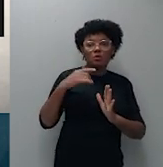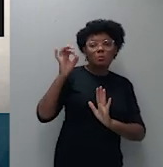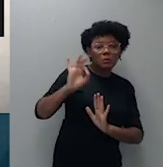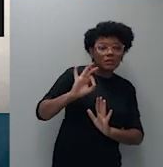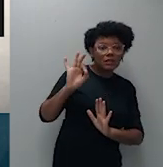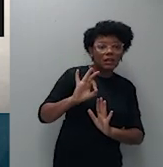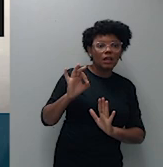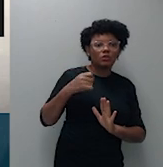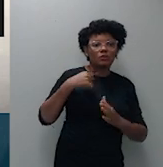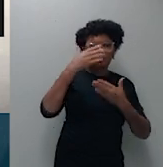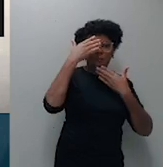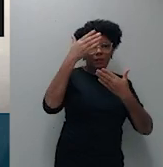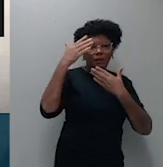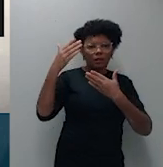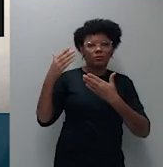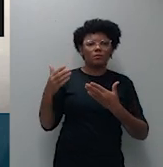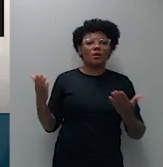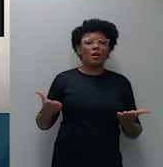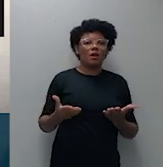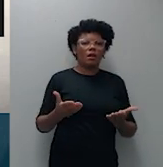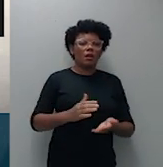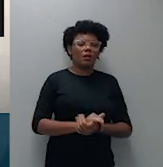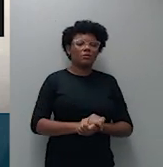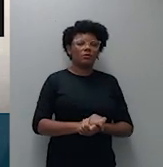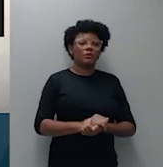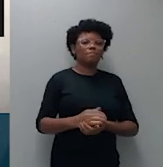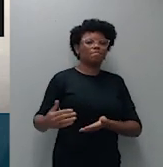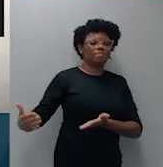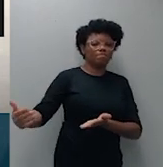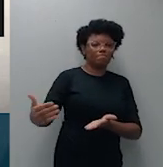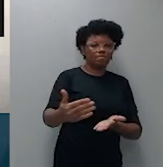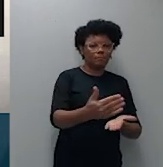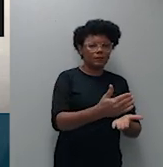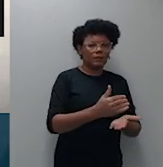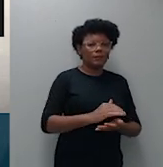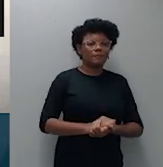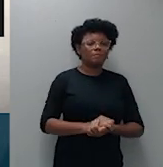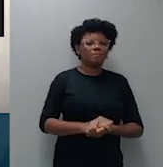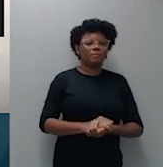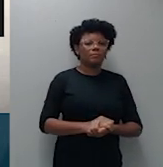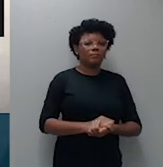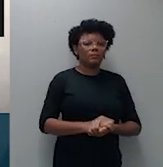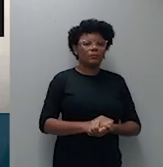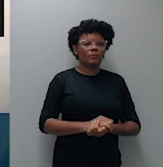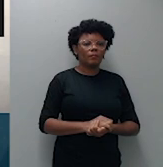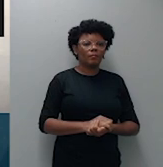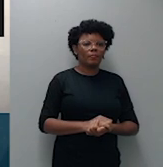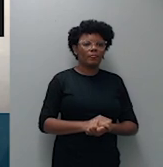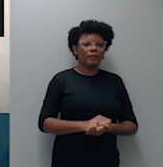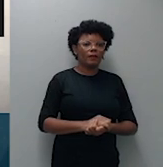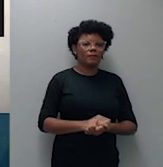pois bem colegas muito obrigado eu passo agora a responder as